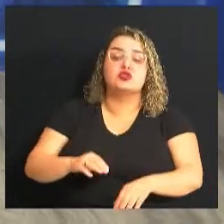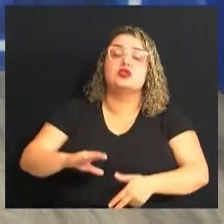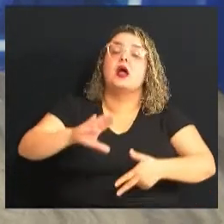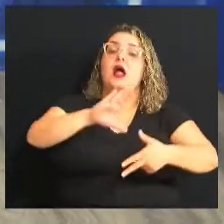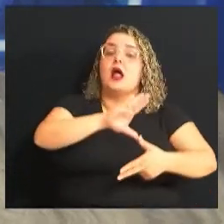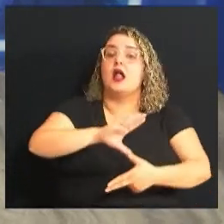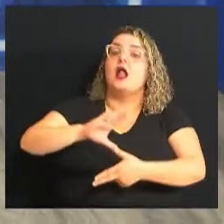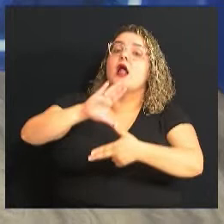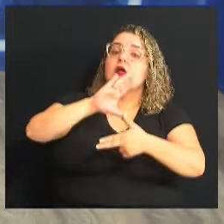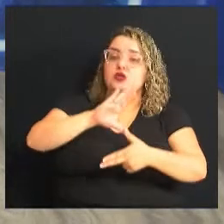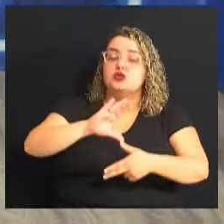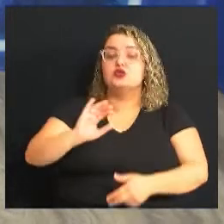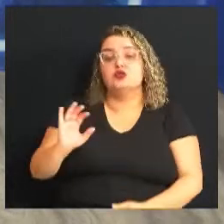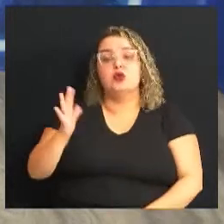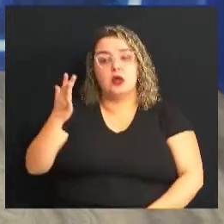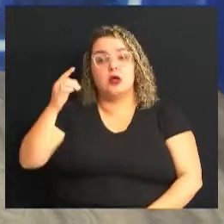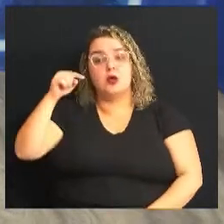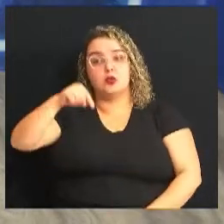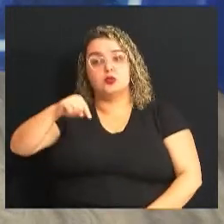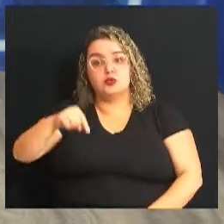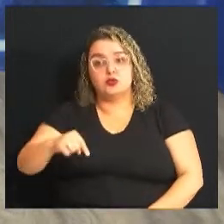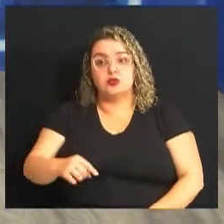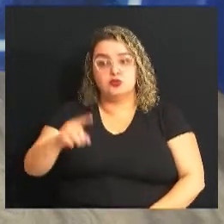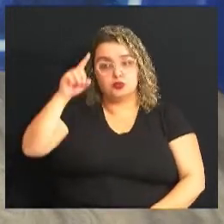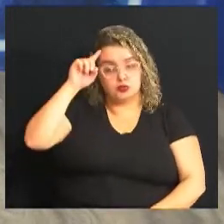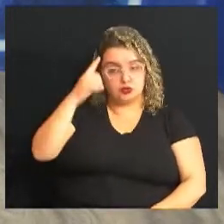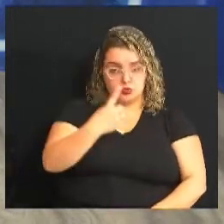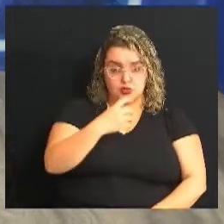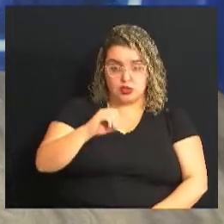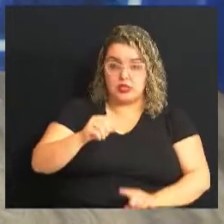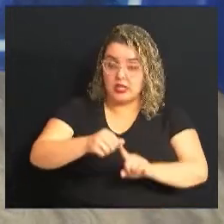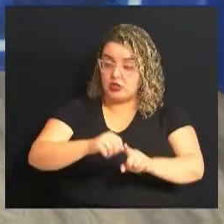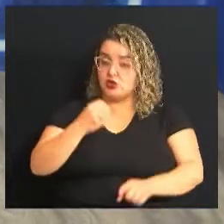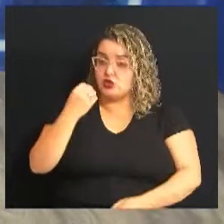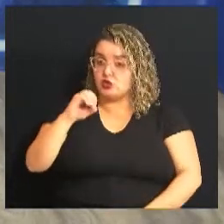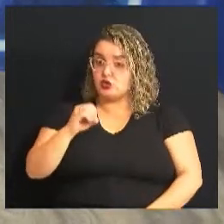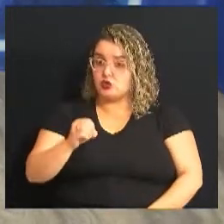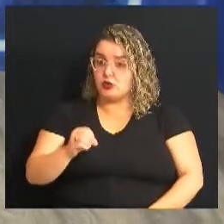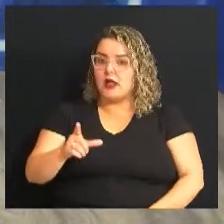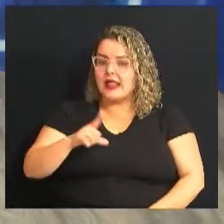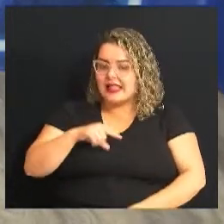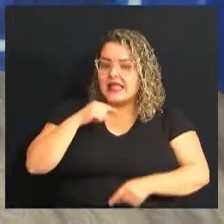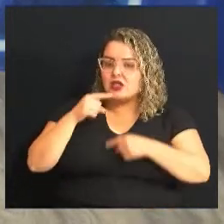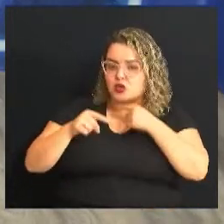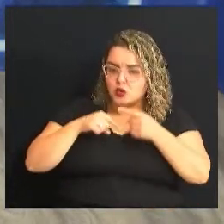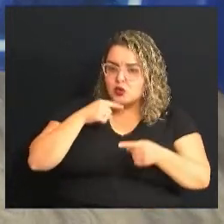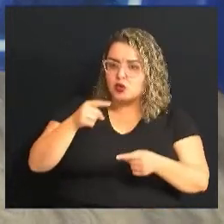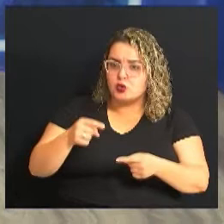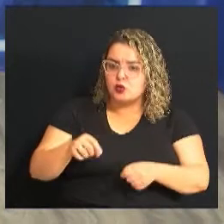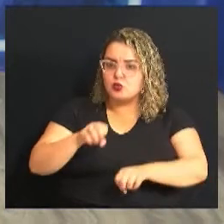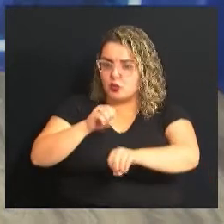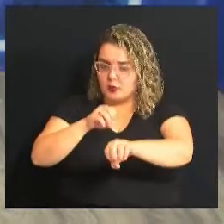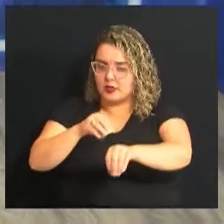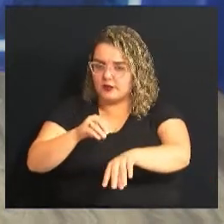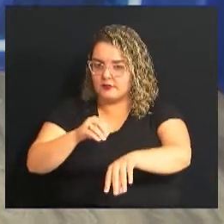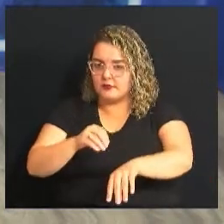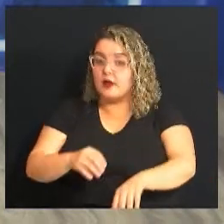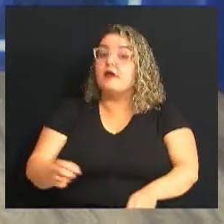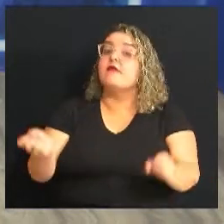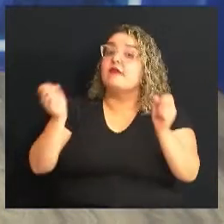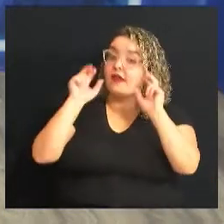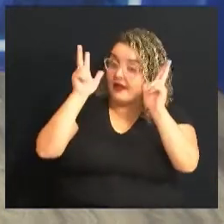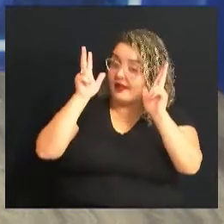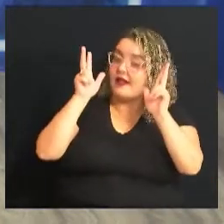Latina, vai acontecer a partir do dia 10 de outubro, então tem alguma dúvida sobre educação? Fique